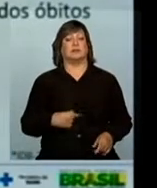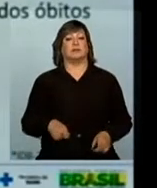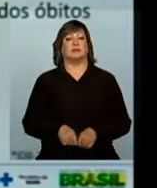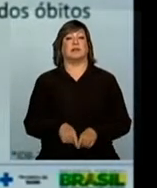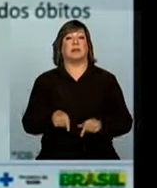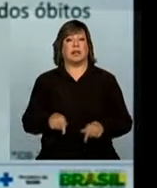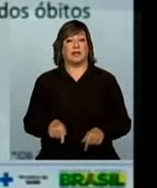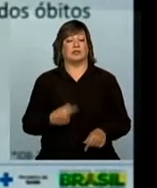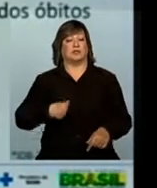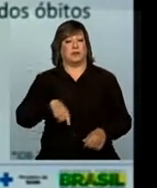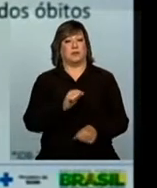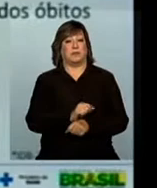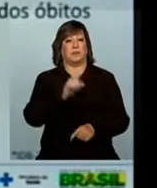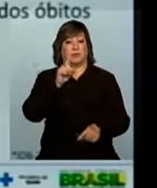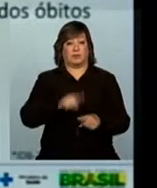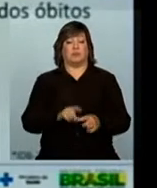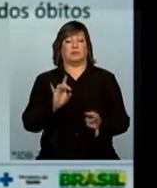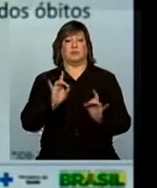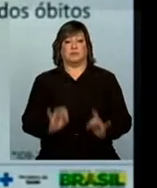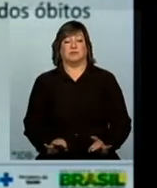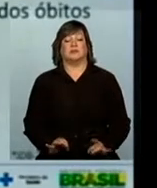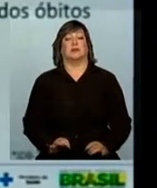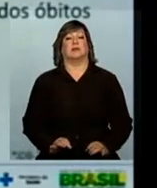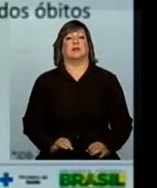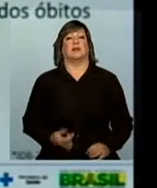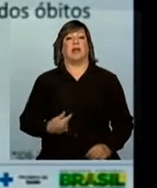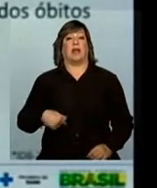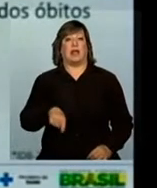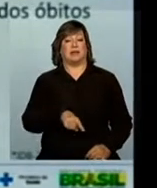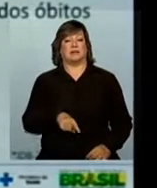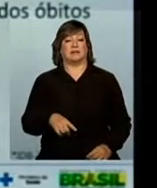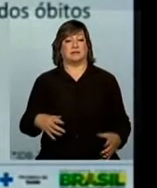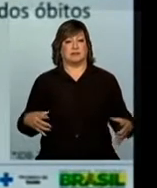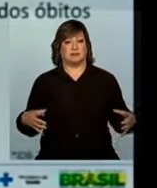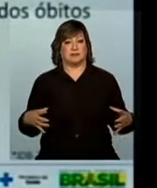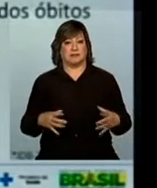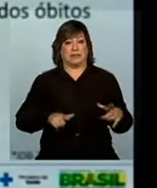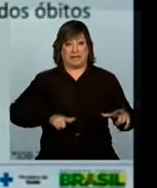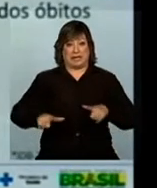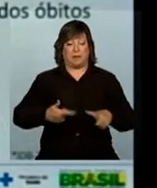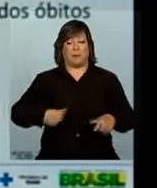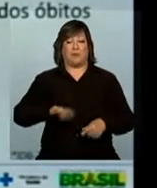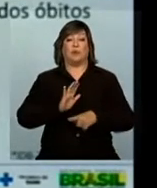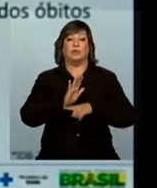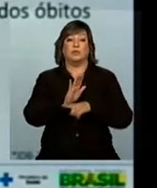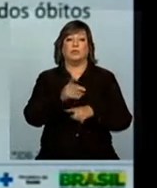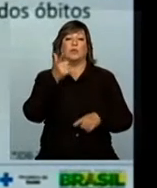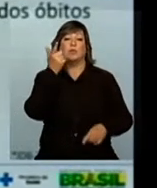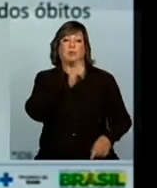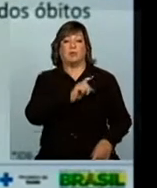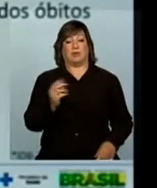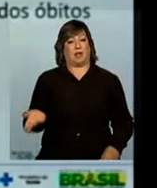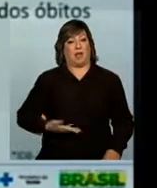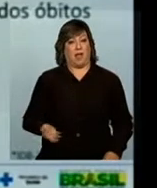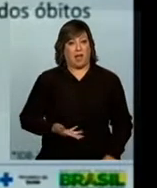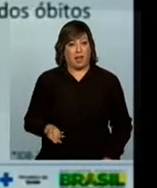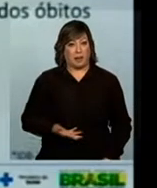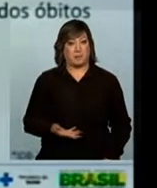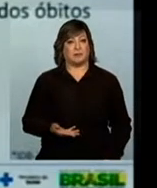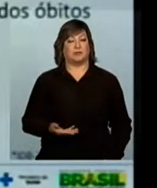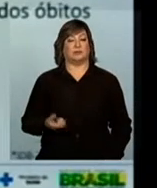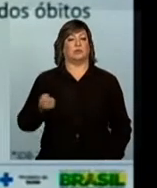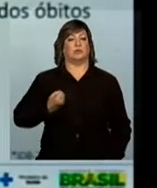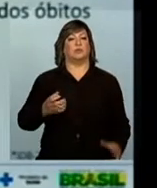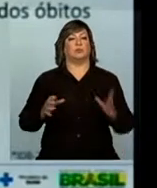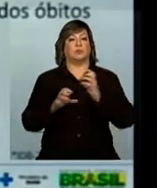perspectiva concreta de que essa intervenção vão nos fazer ganhar velocidade. Esses números